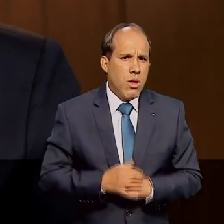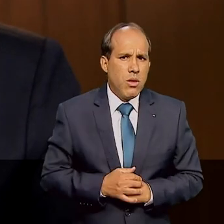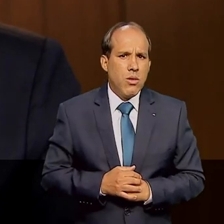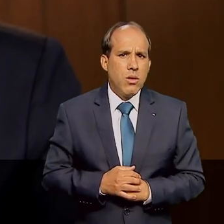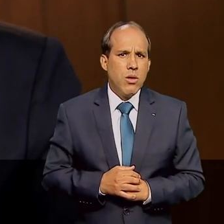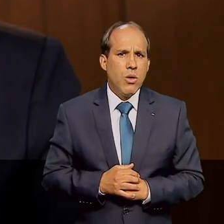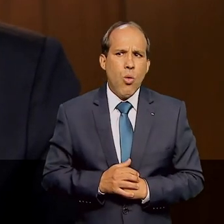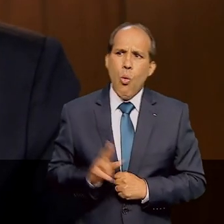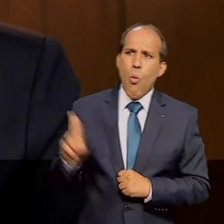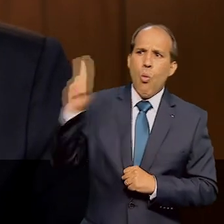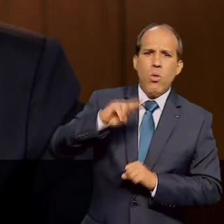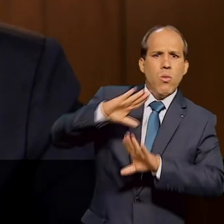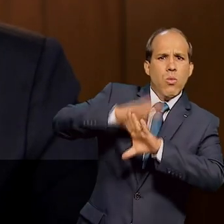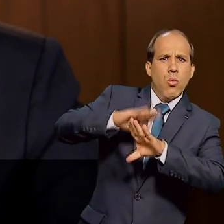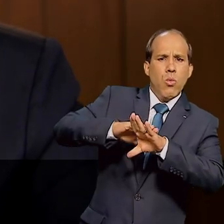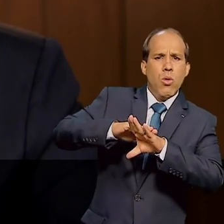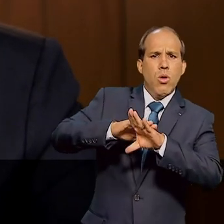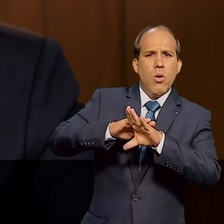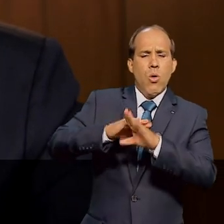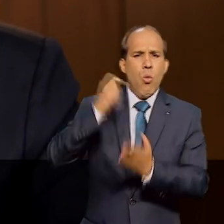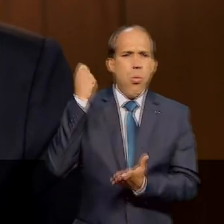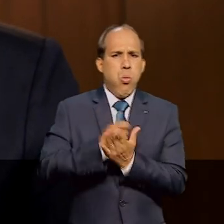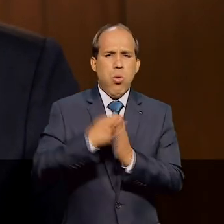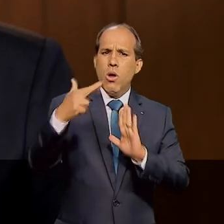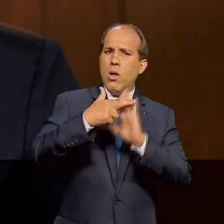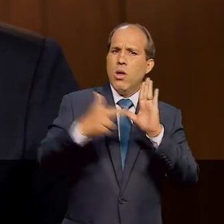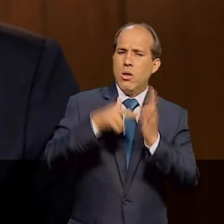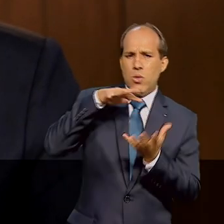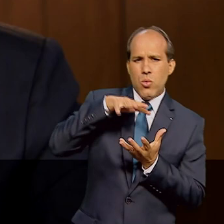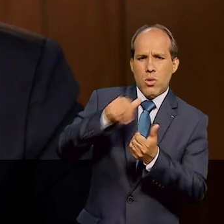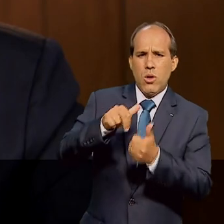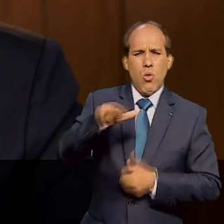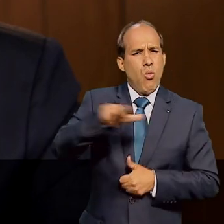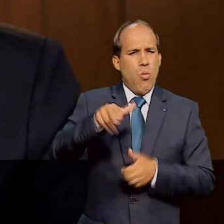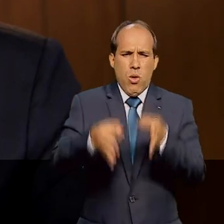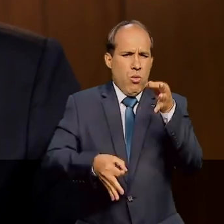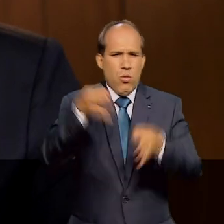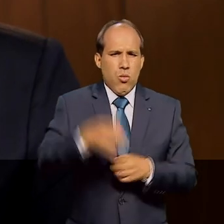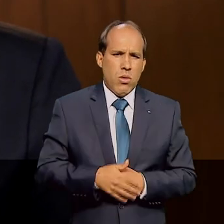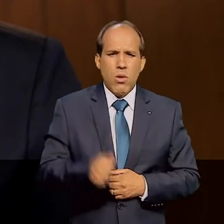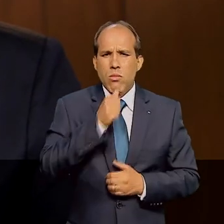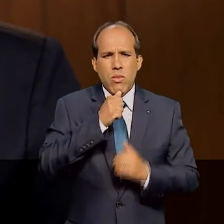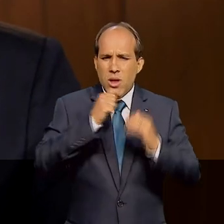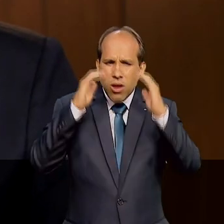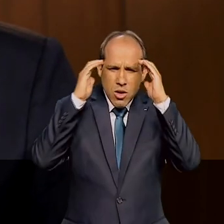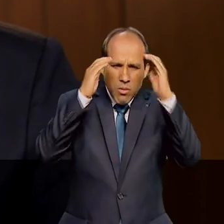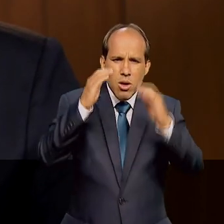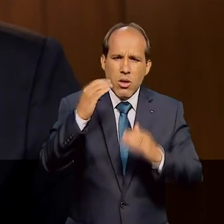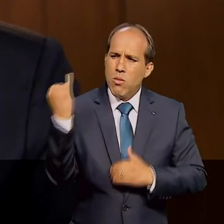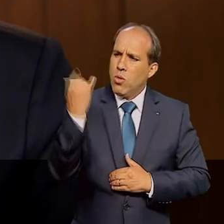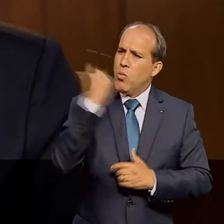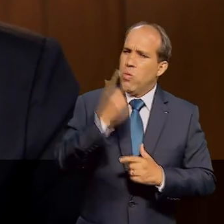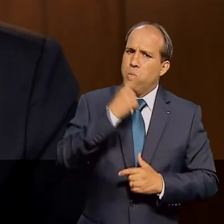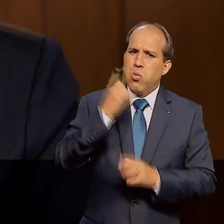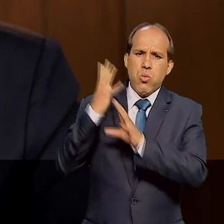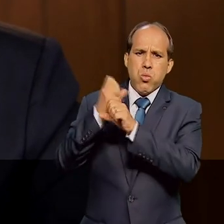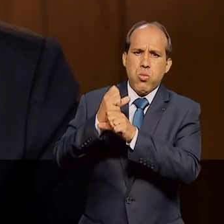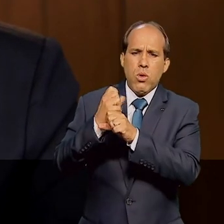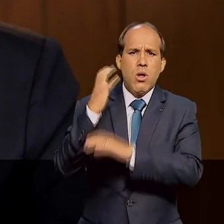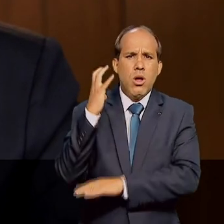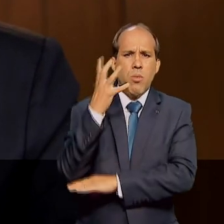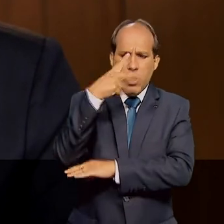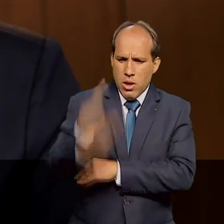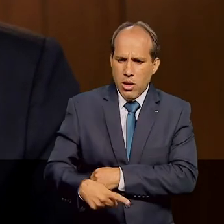irresponsáveis sirva de pretexto para a imposição de regras internacionais em justas que Desconsidere as